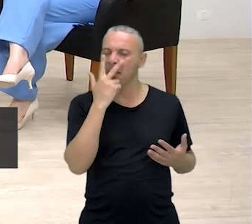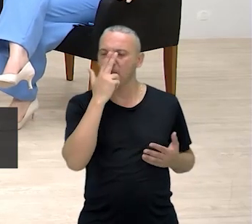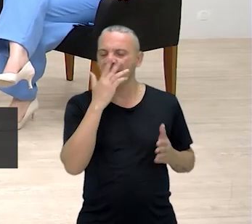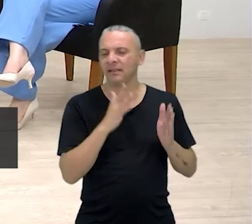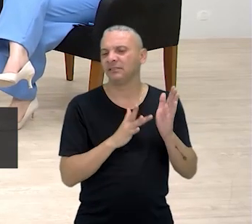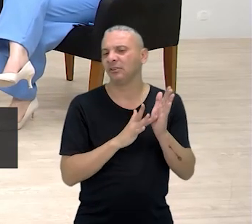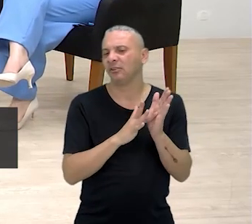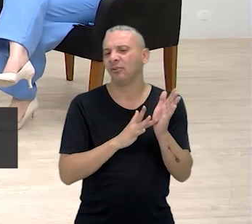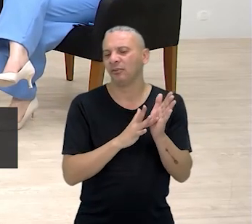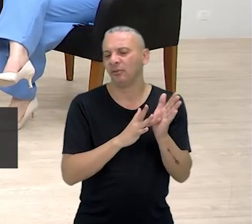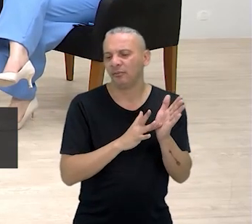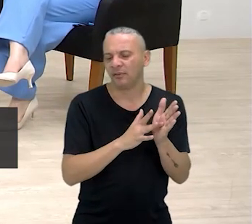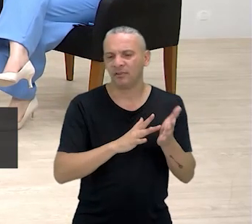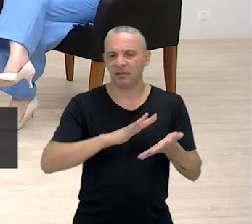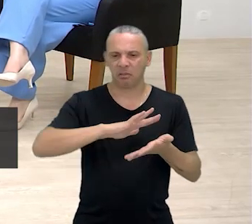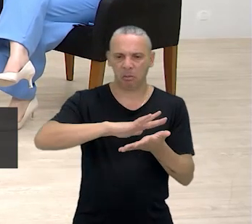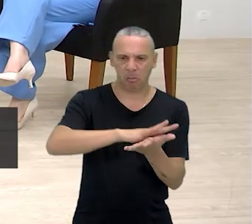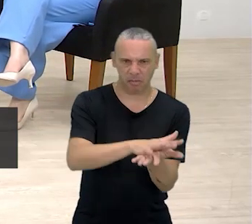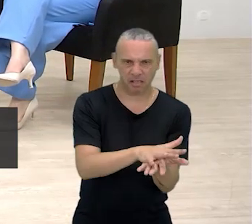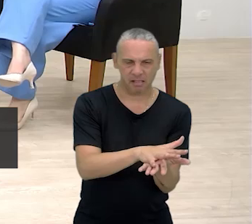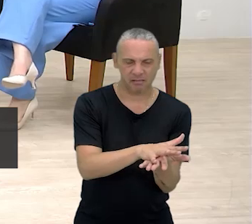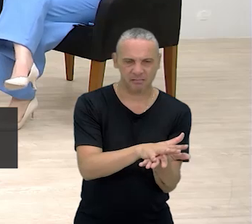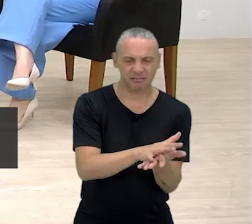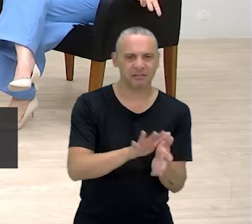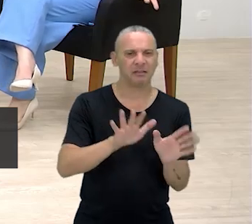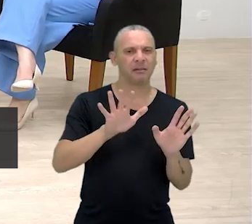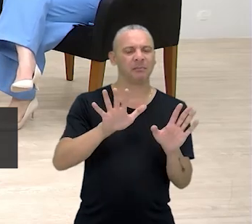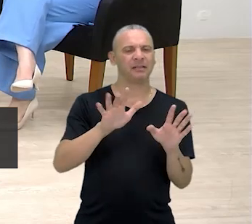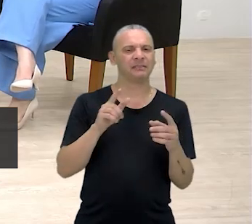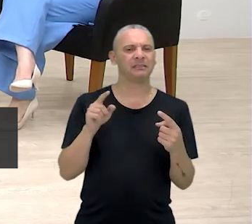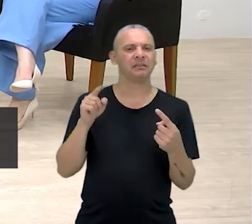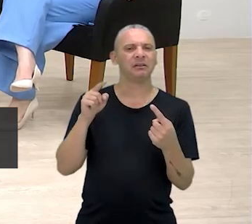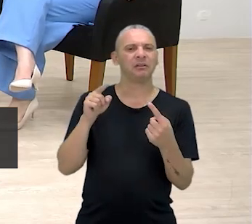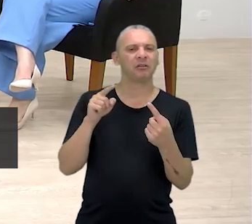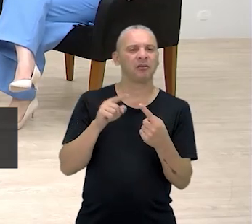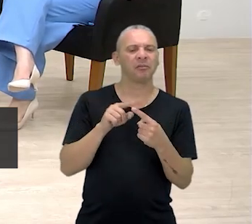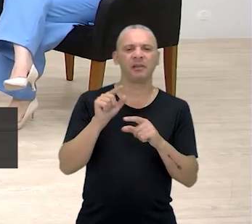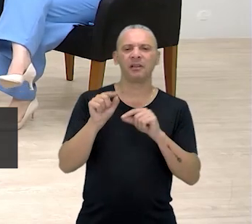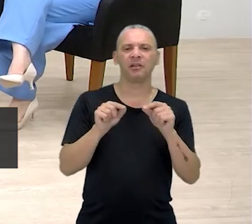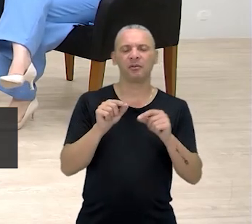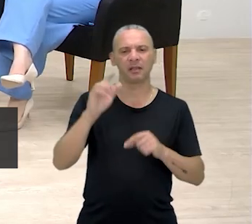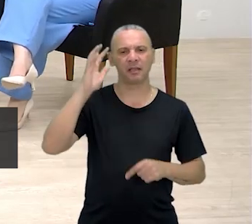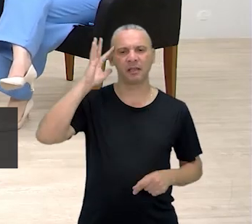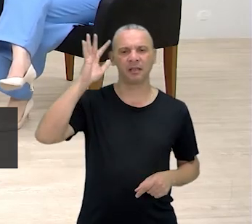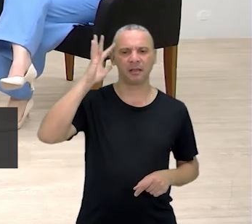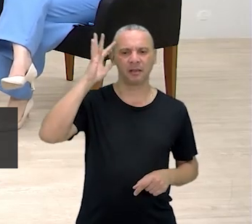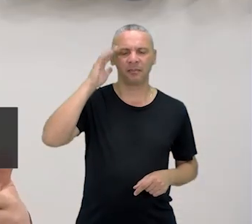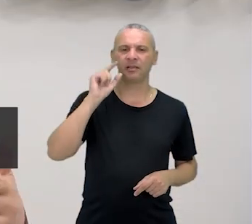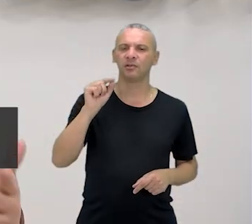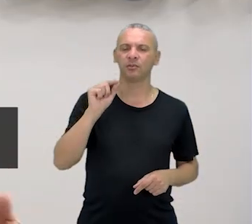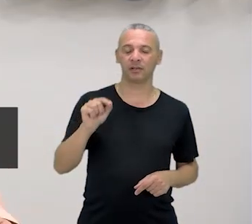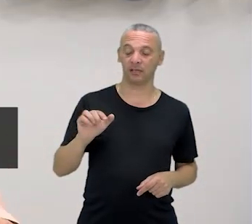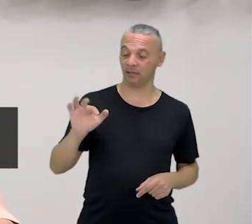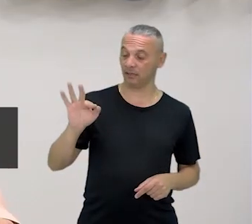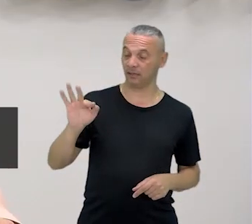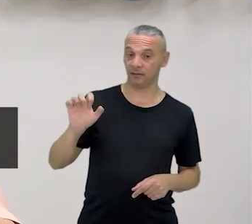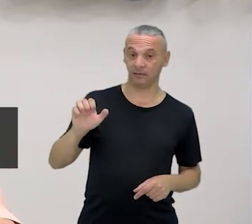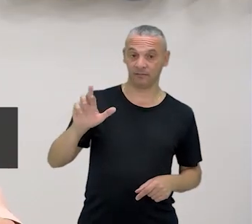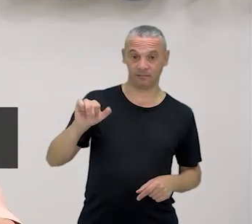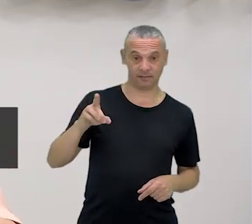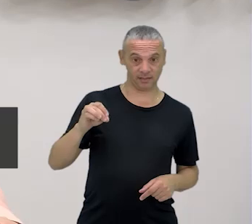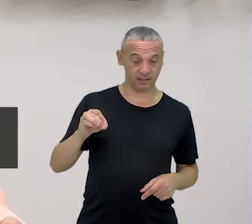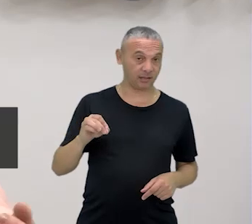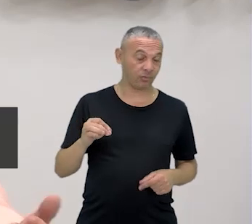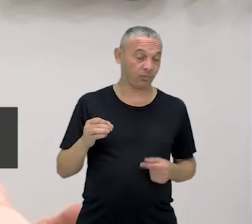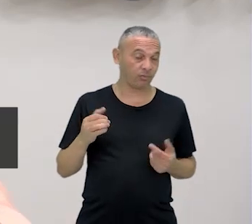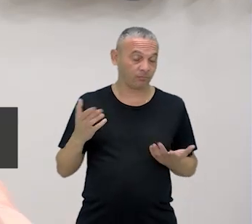maquiado, esse amor que humilha. Mas, por outro lado, eu penso no Fernando, que é uma pessoa que se vendeu, de fato ele se vendeu.